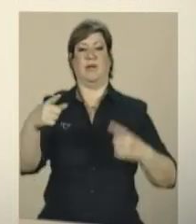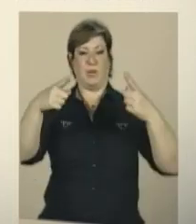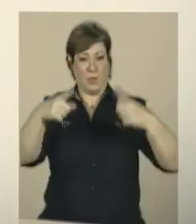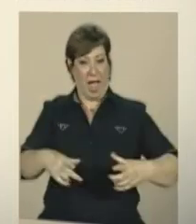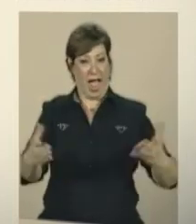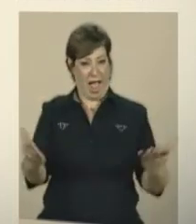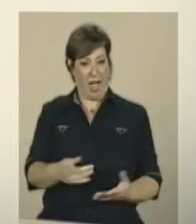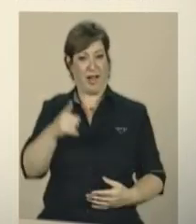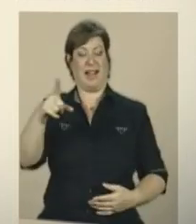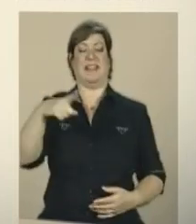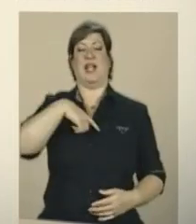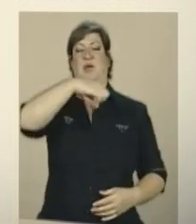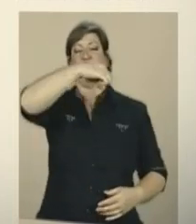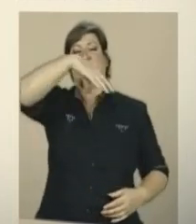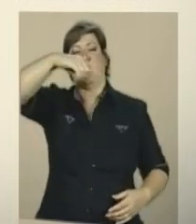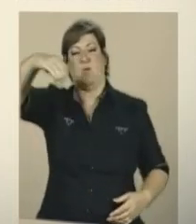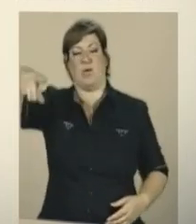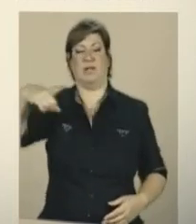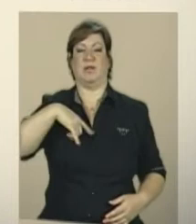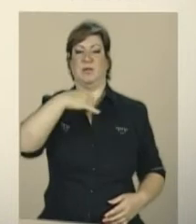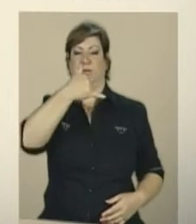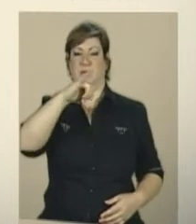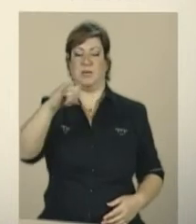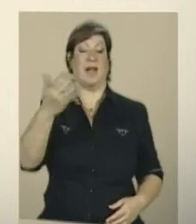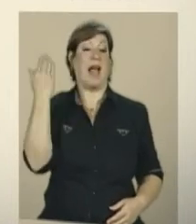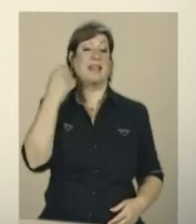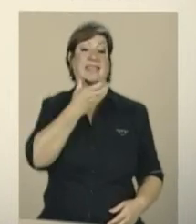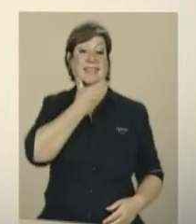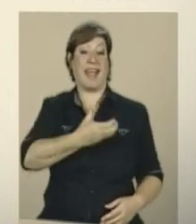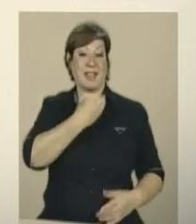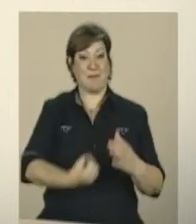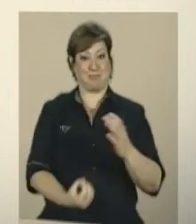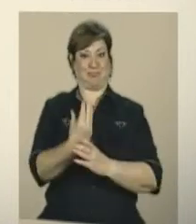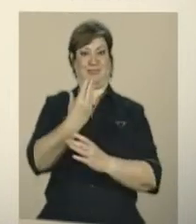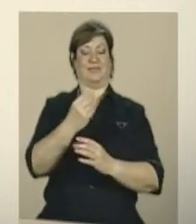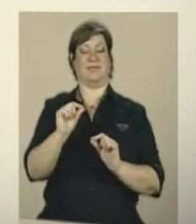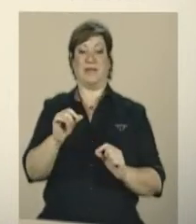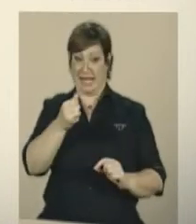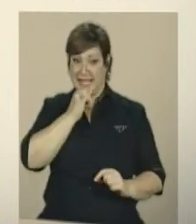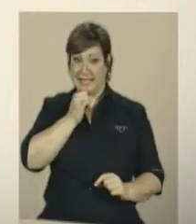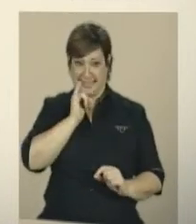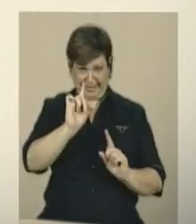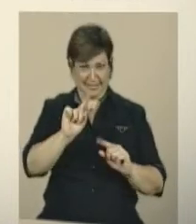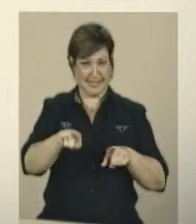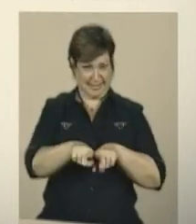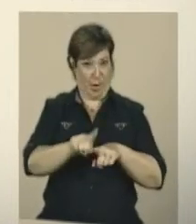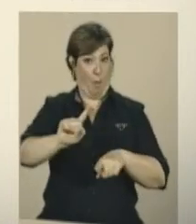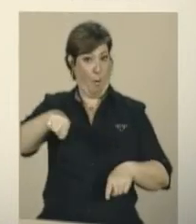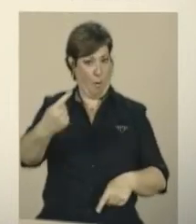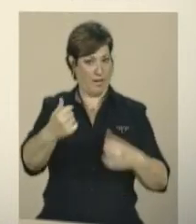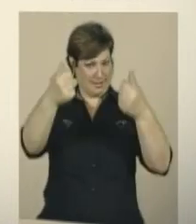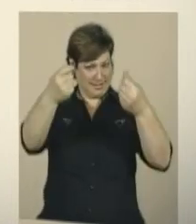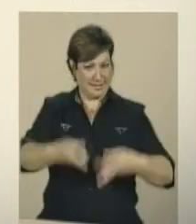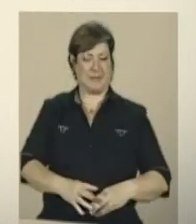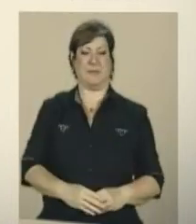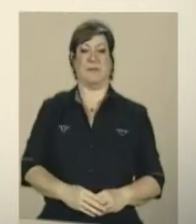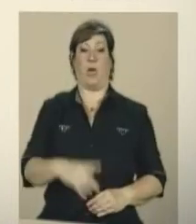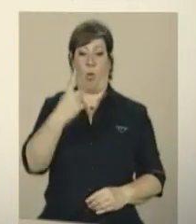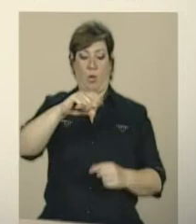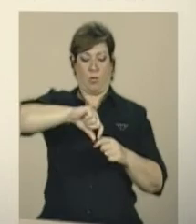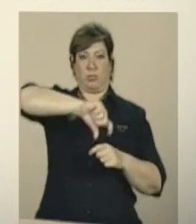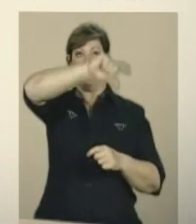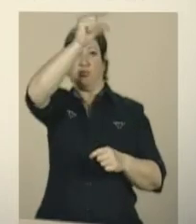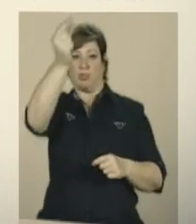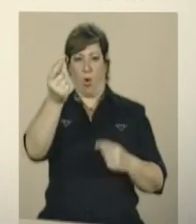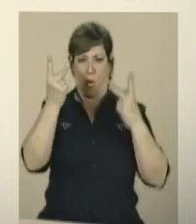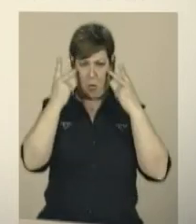agora tem luz elétrica desde o natal do ano passado eu vou te dar outro exemplo disto um poste comum